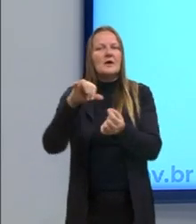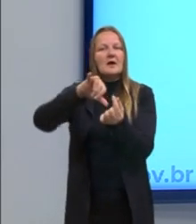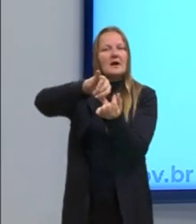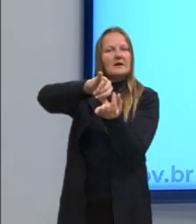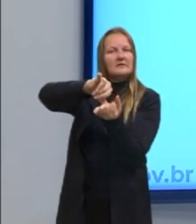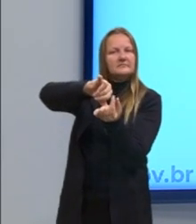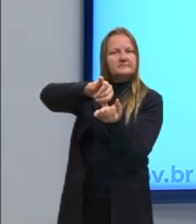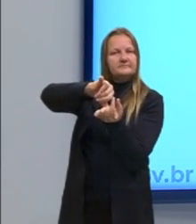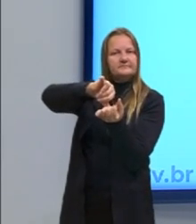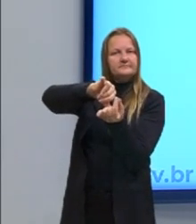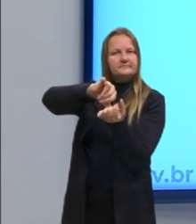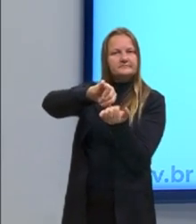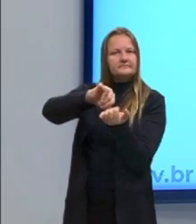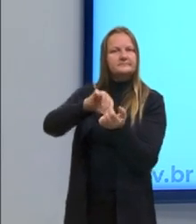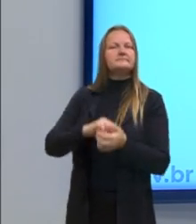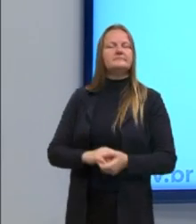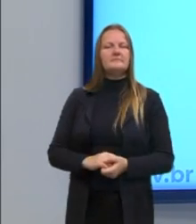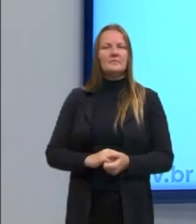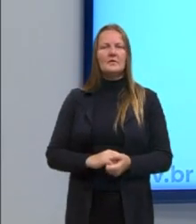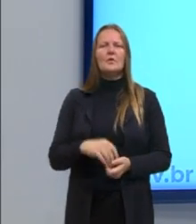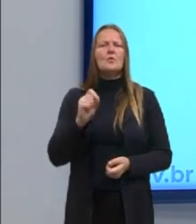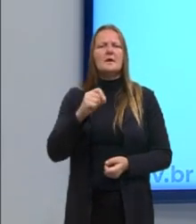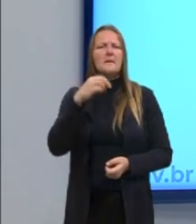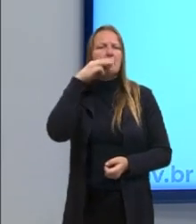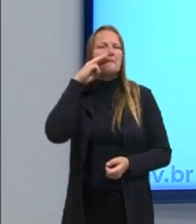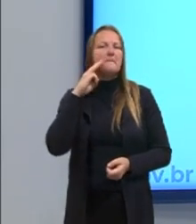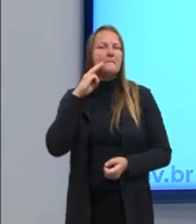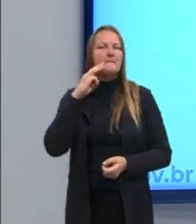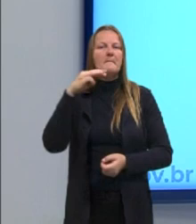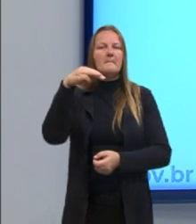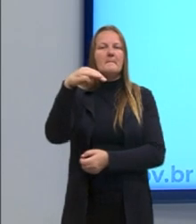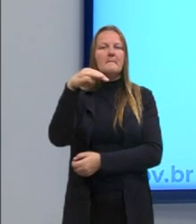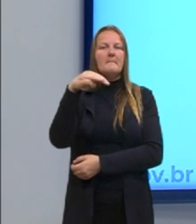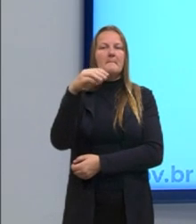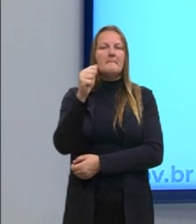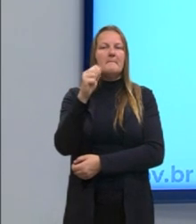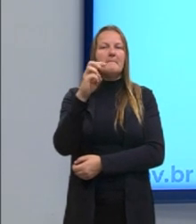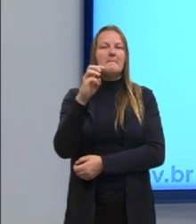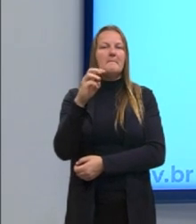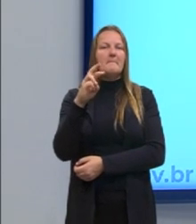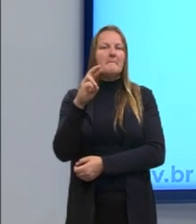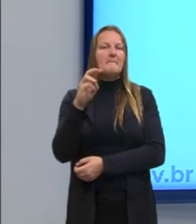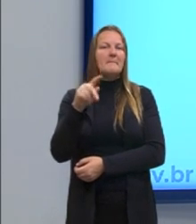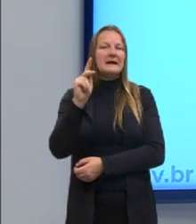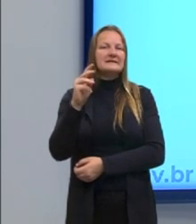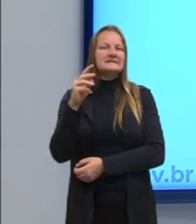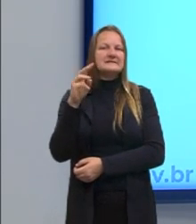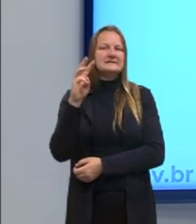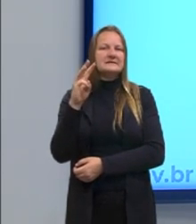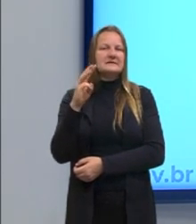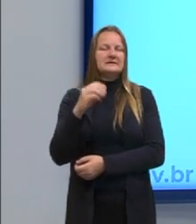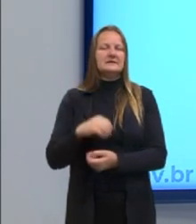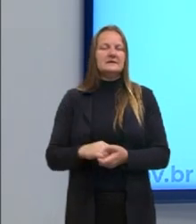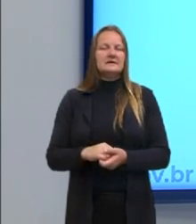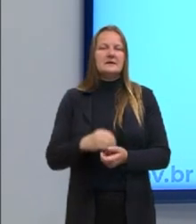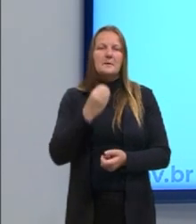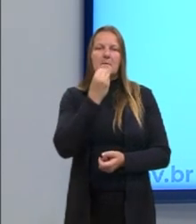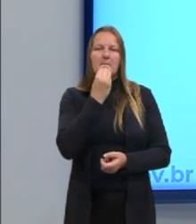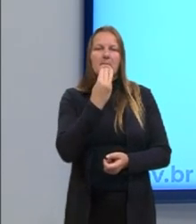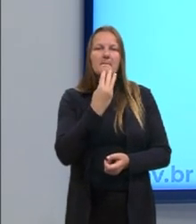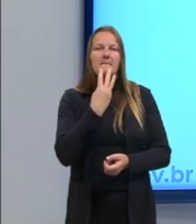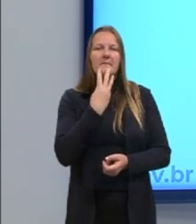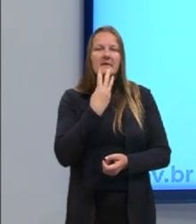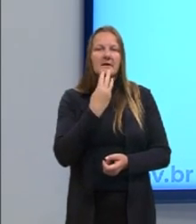capitalismo né olha o que que o Max Weber fala né que é um desencantamento do mundo porque porque até então